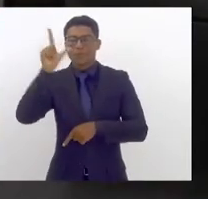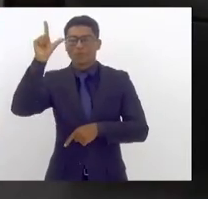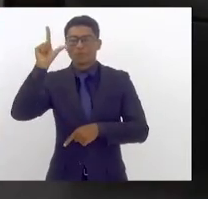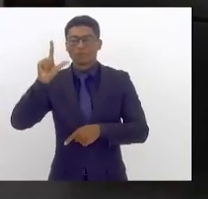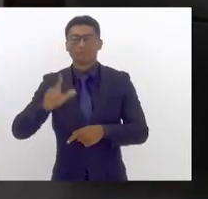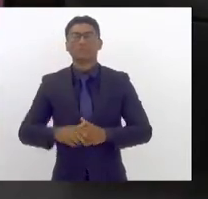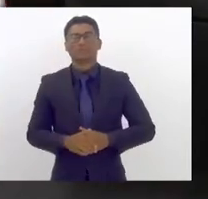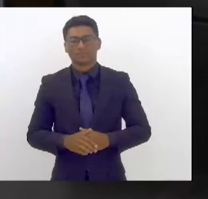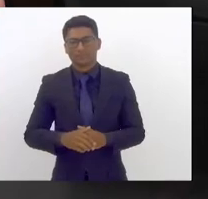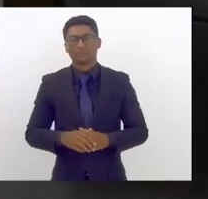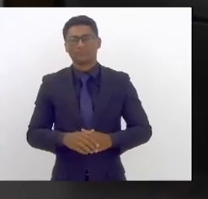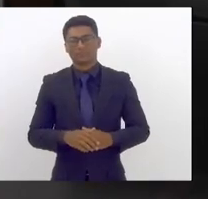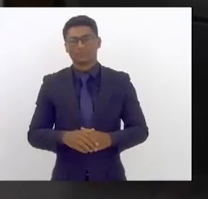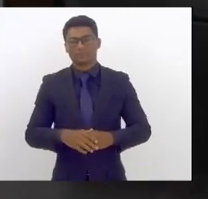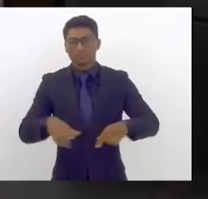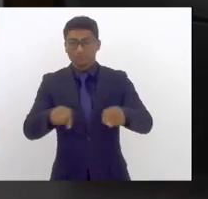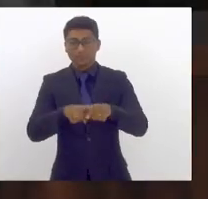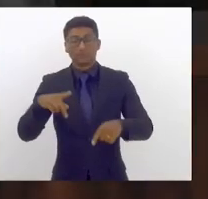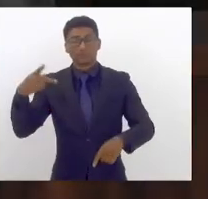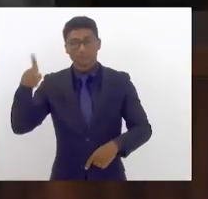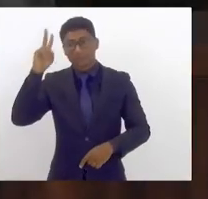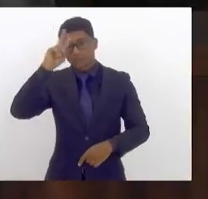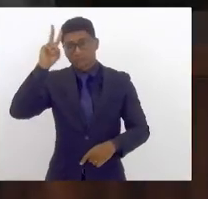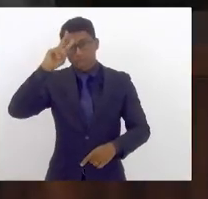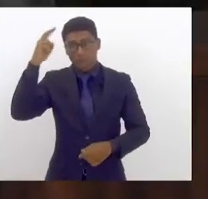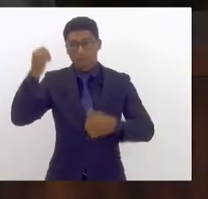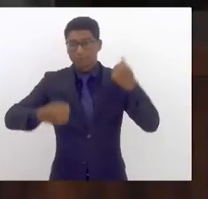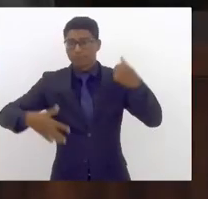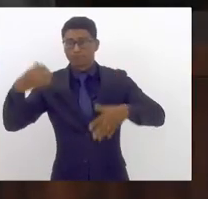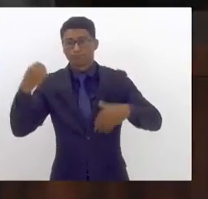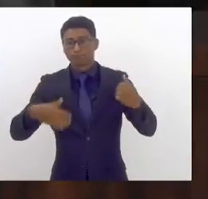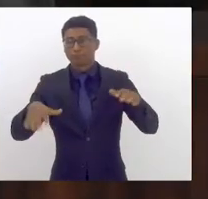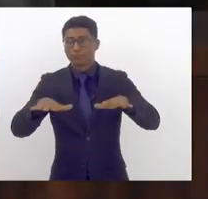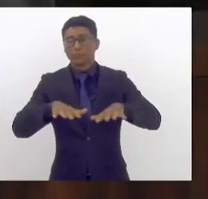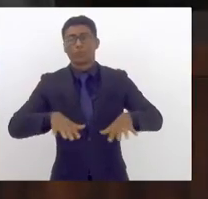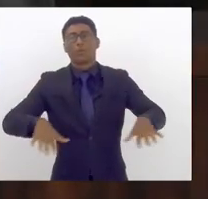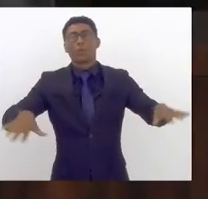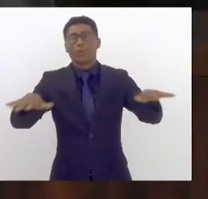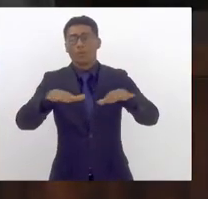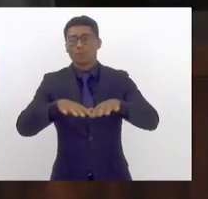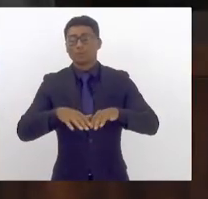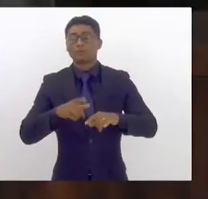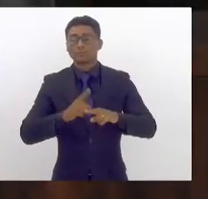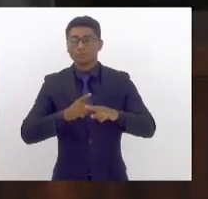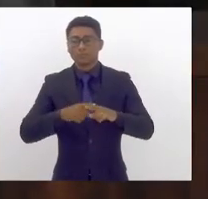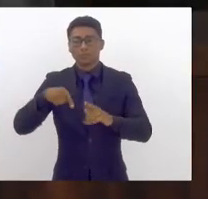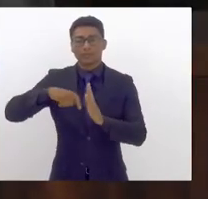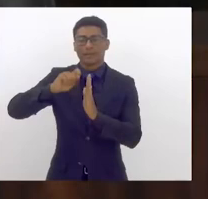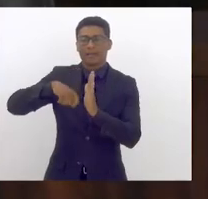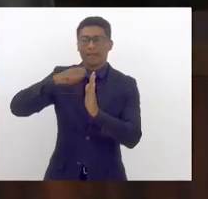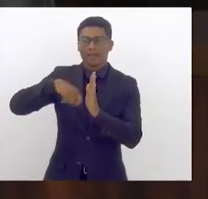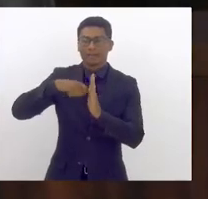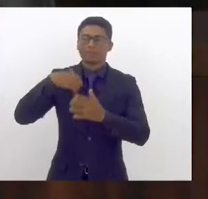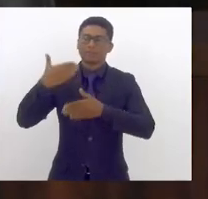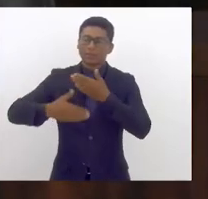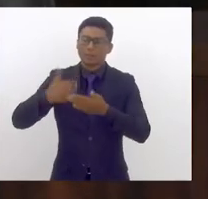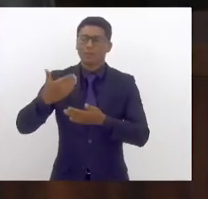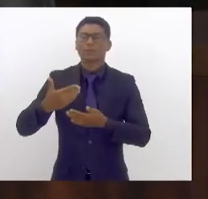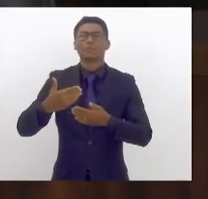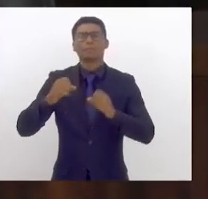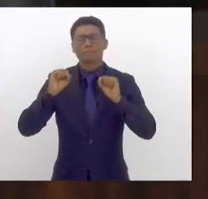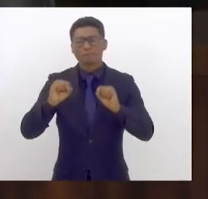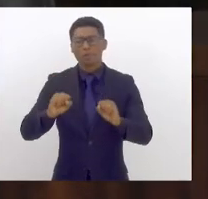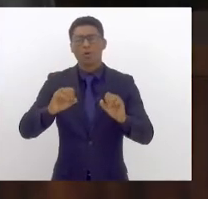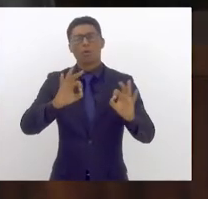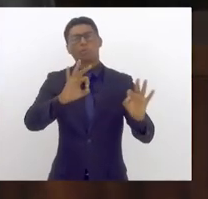batalhas a luta e trazer a sua história aqui para todas porque isso aqui fica gravado todo mundo pode assistir depois